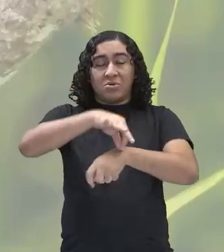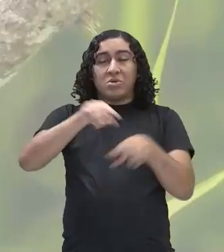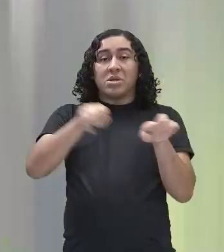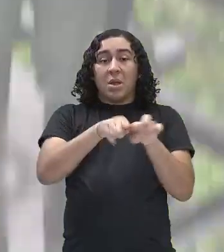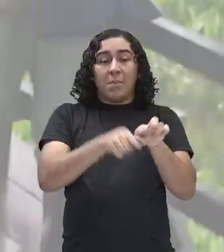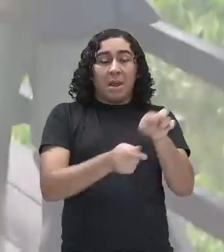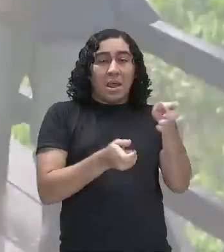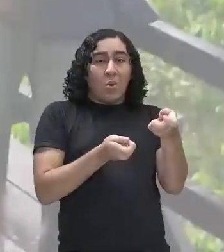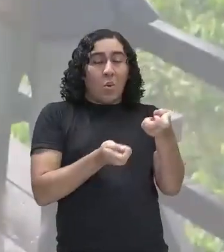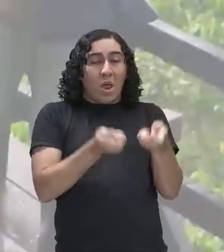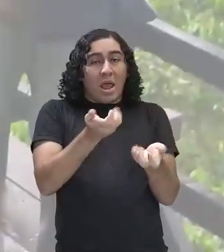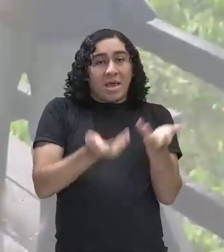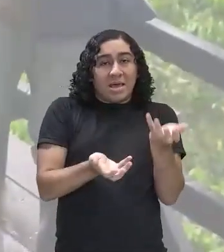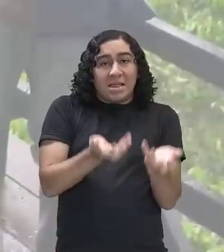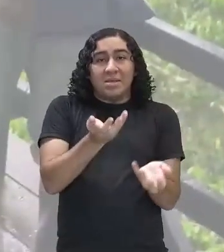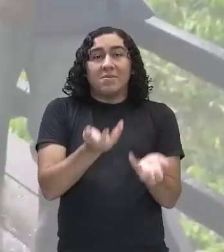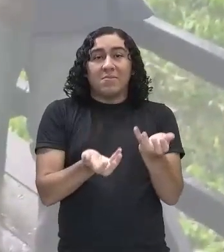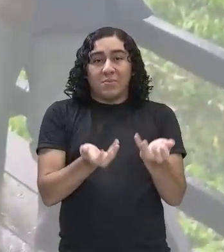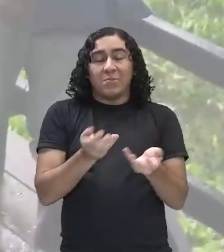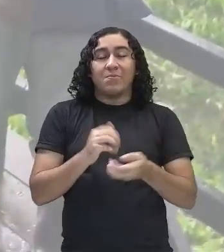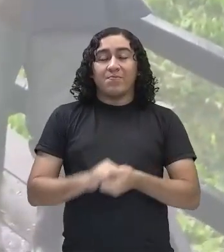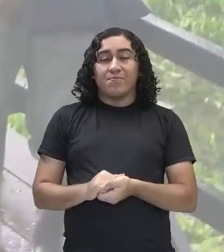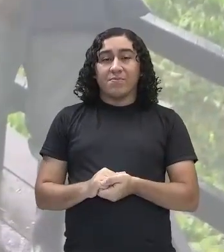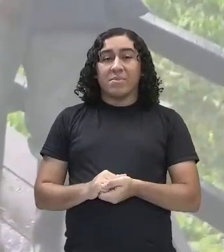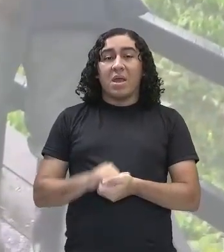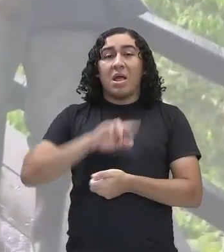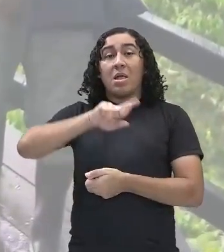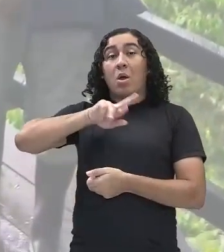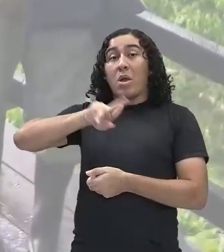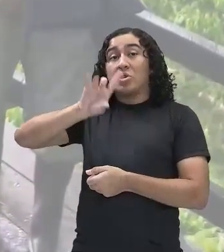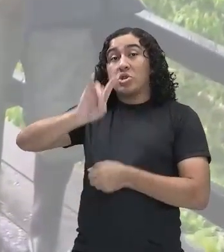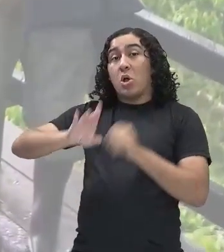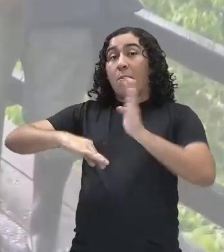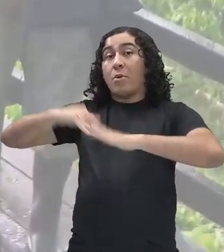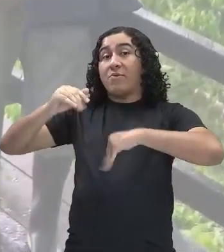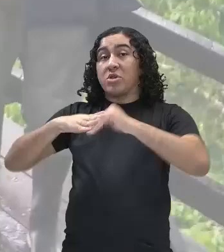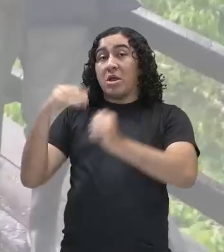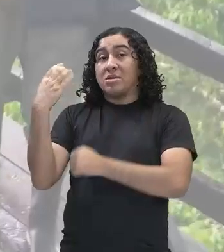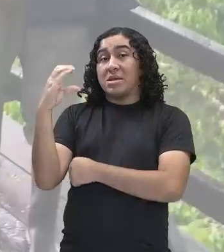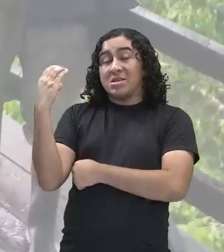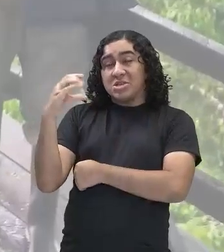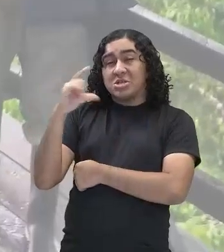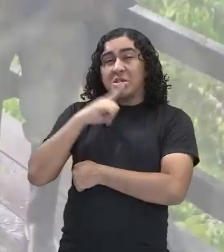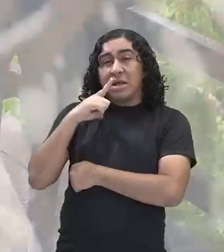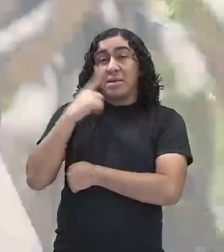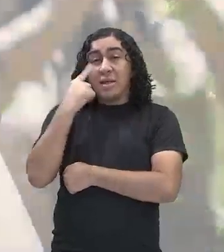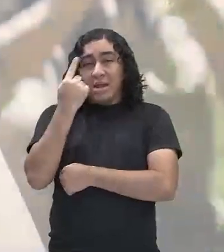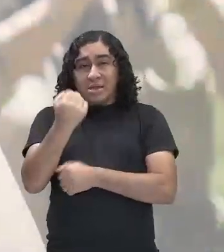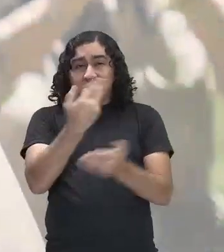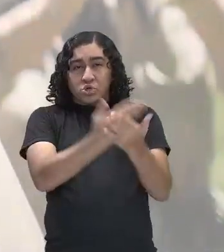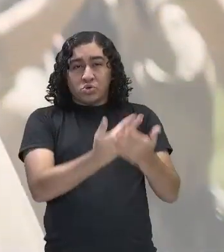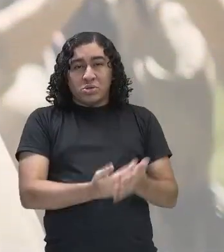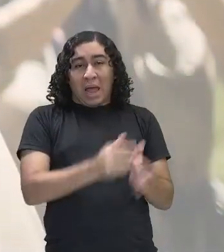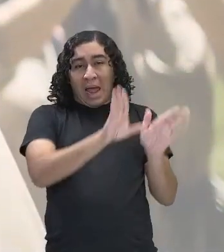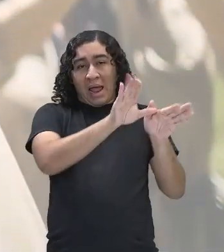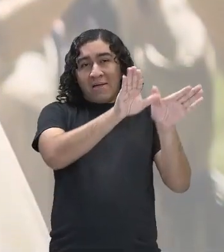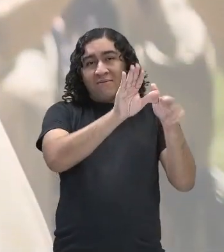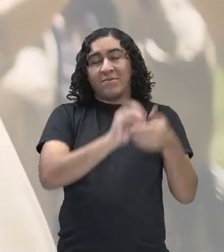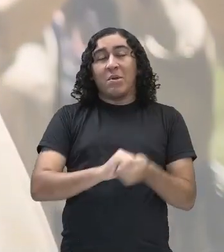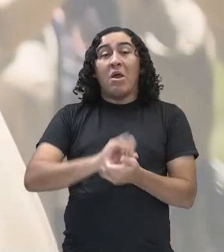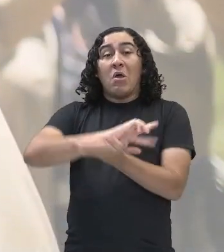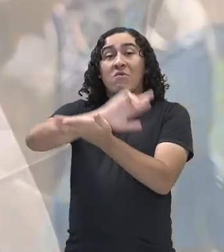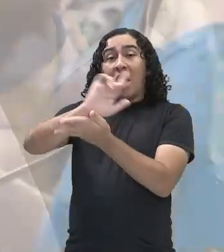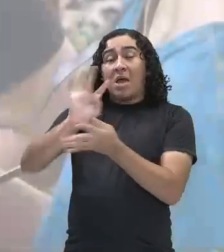ecossistema. E não são apenas os cientistas que se encantam com as aves amazônicas. Milhares de turistas